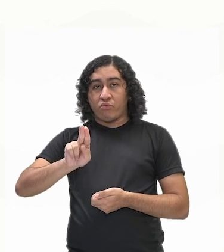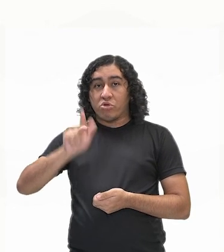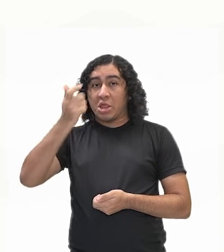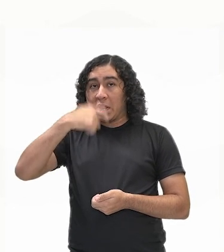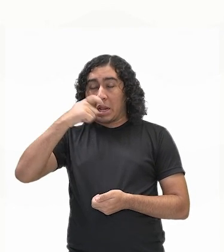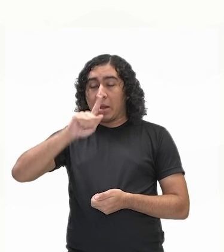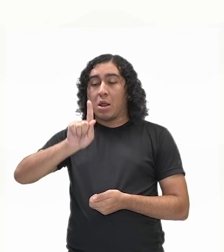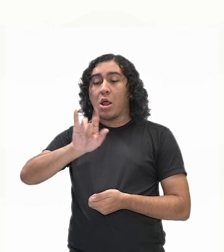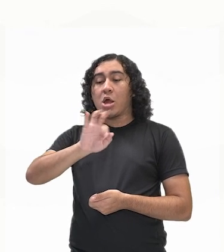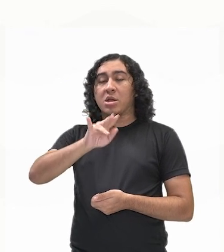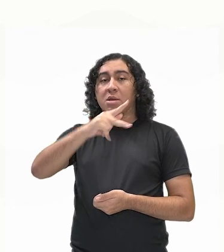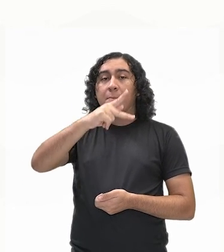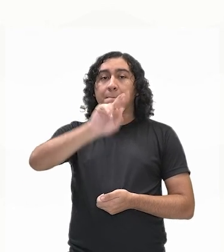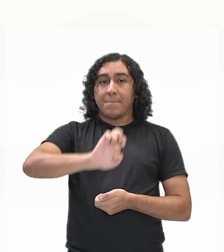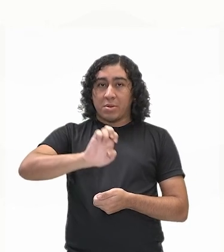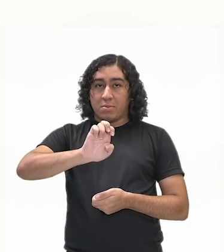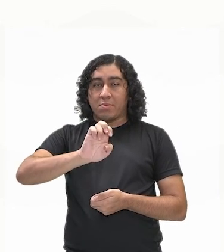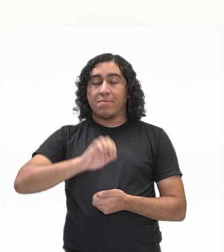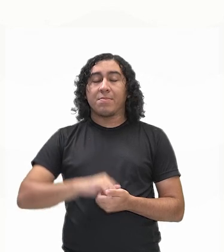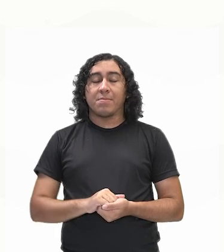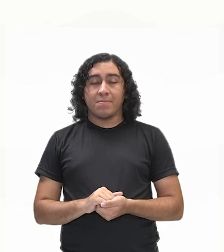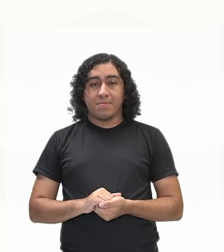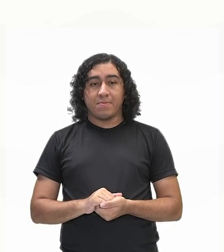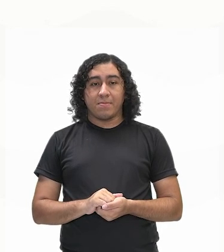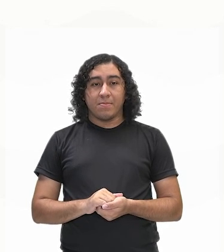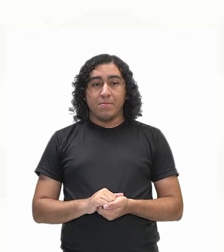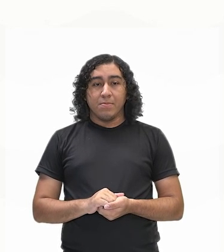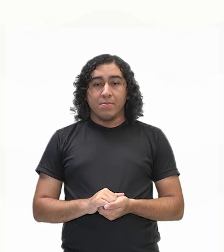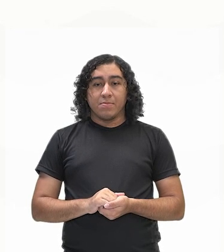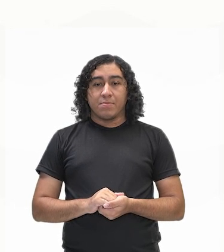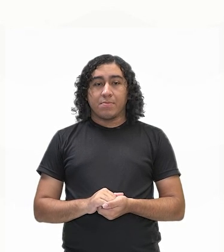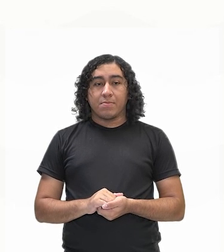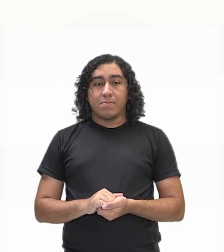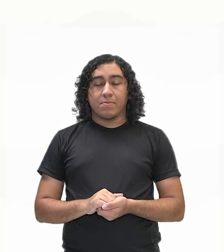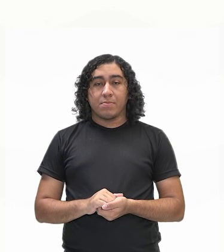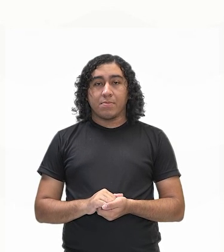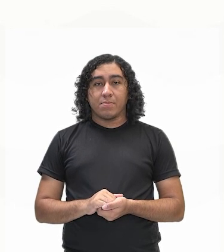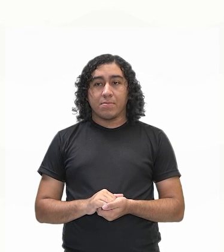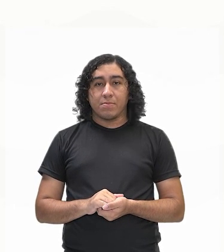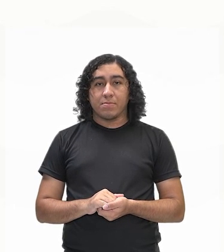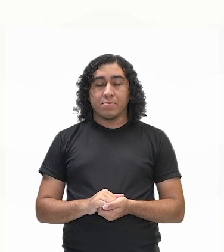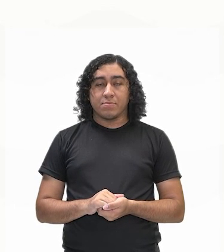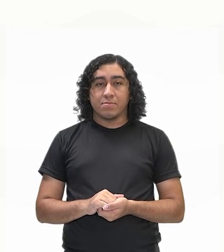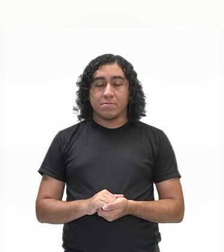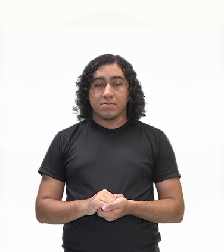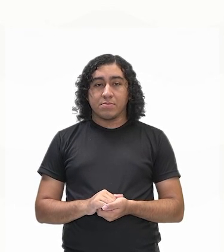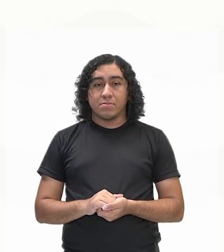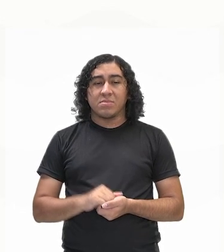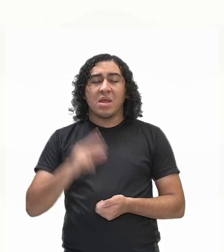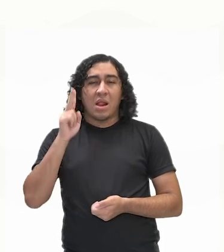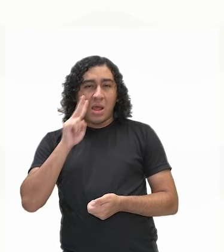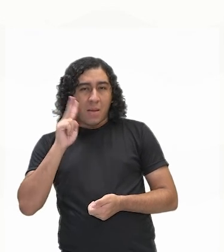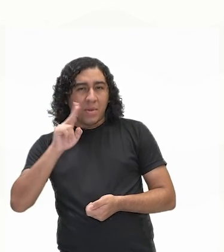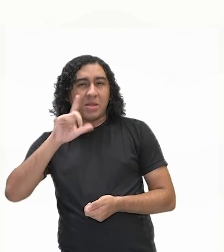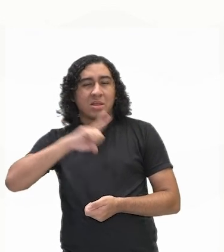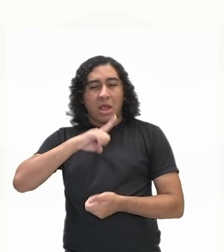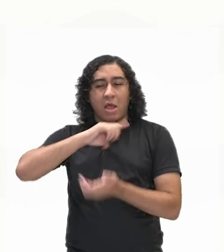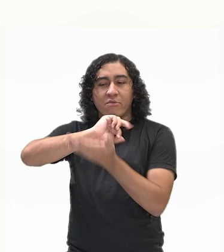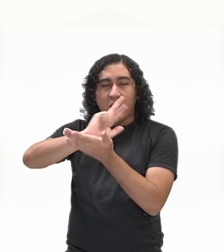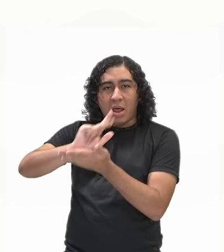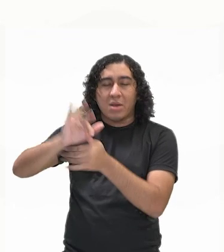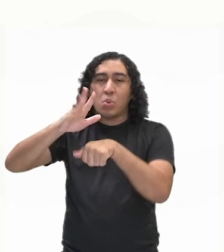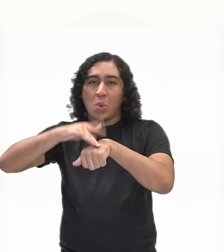gente? Flu é gripe, tá certo? Flu, the flu, a gripe, né? Então, flu é gripe. Lembra que